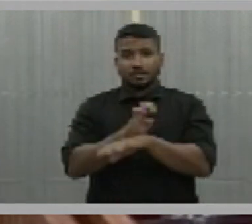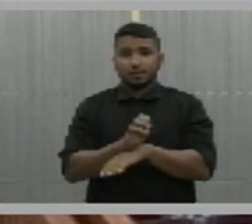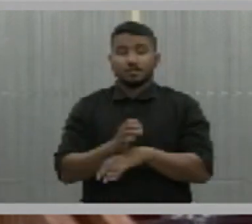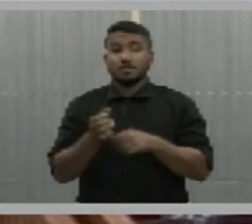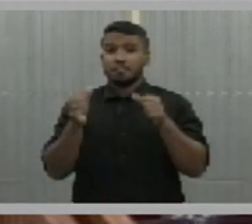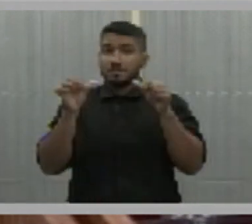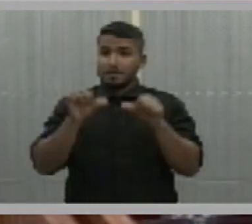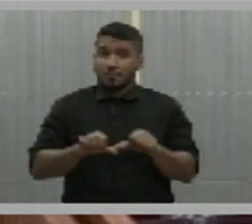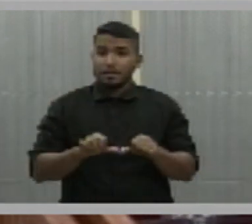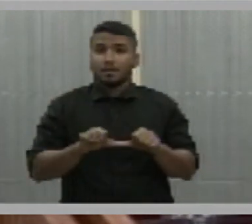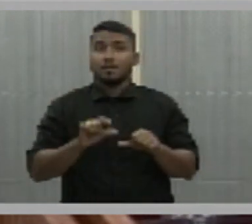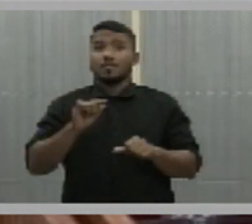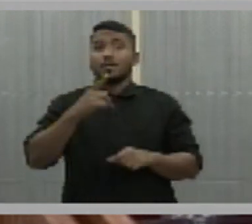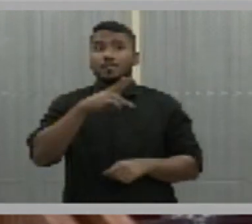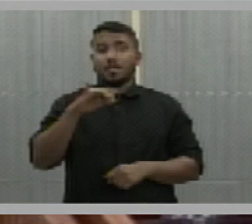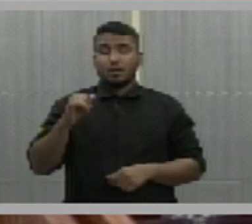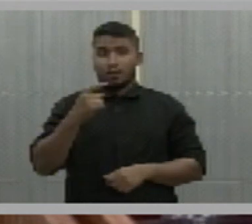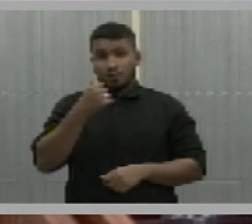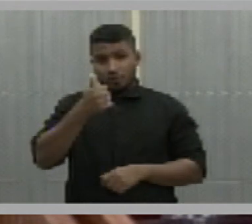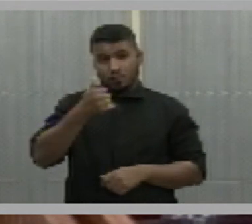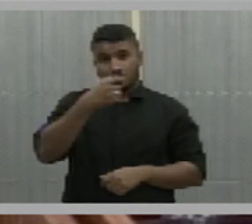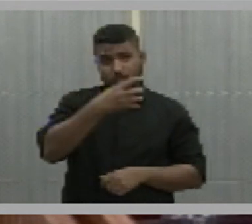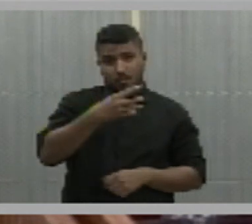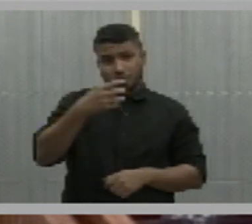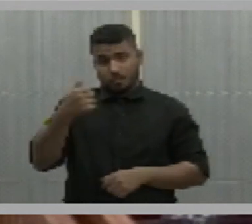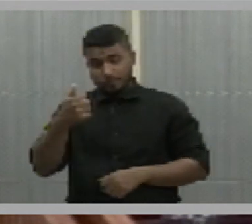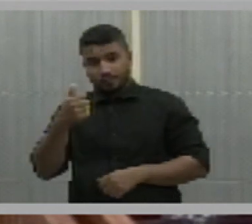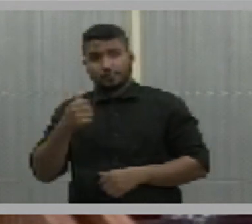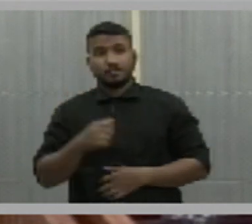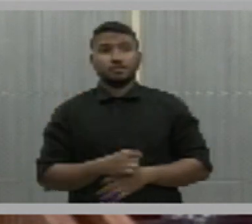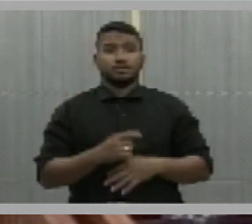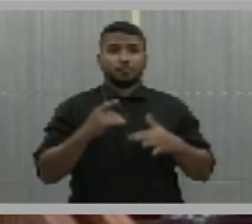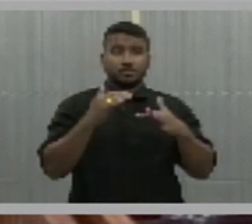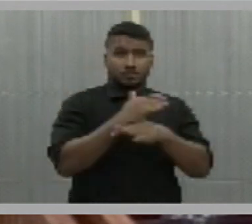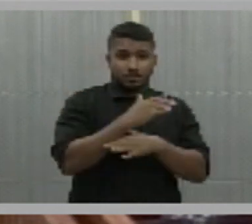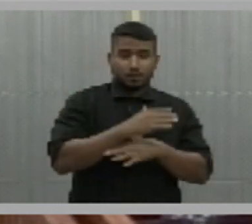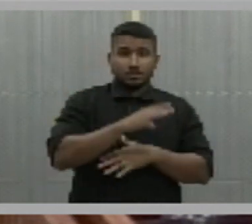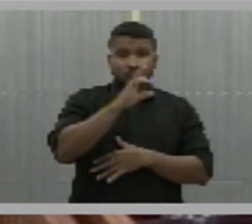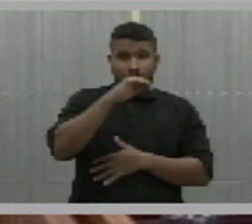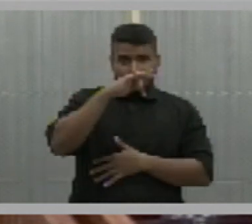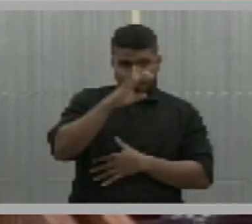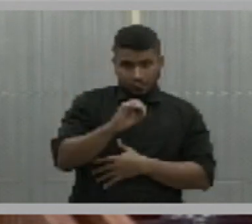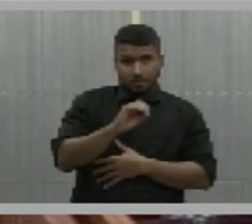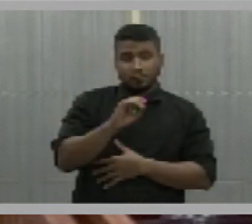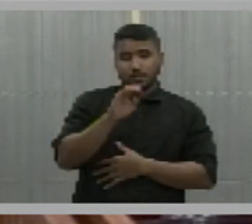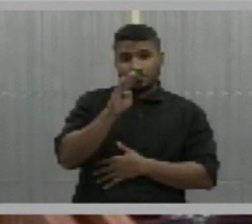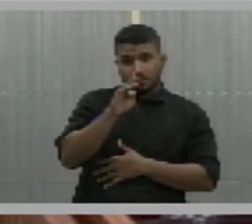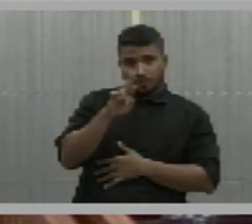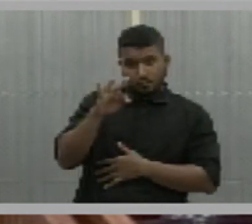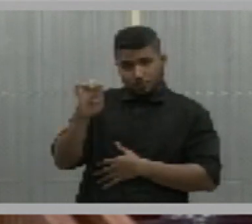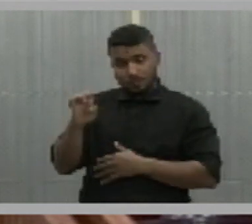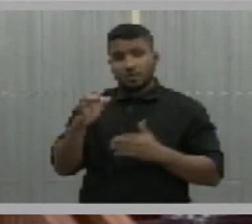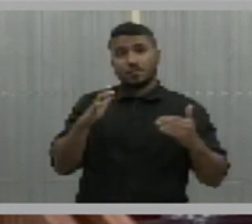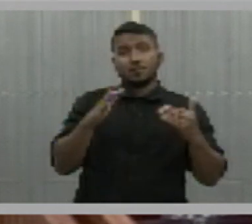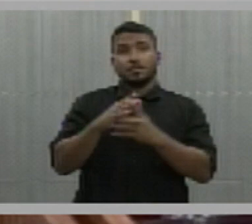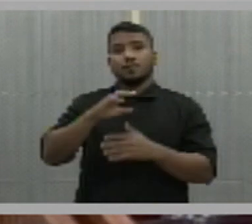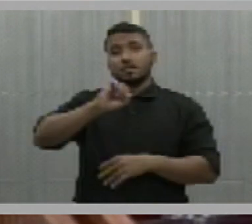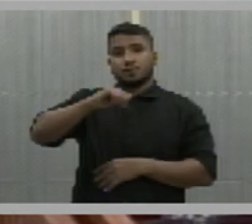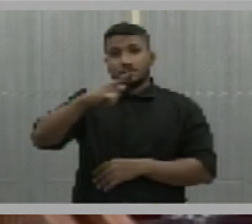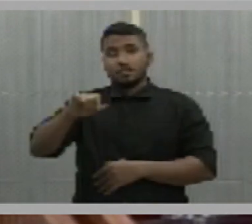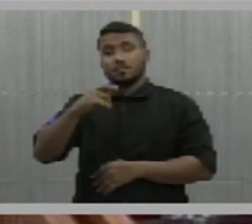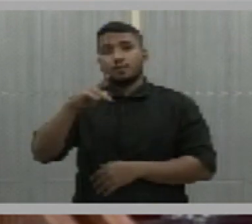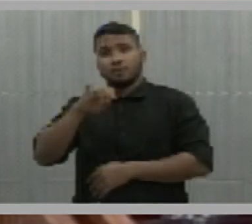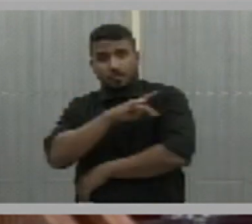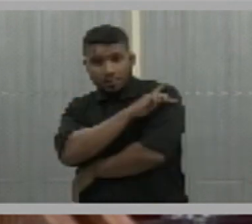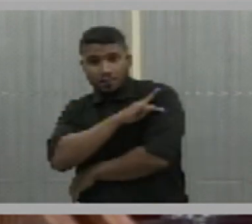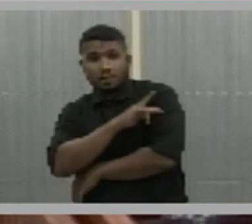da PI 141, que liga a cidade de Canto do Buriti a São João do Piauí,